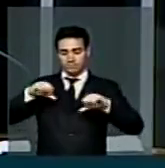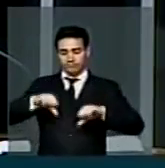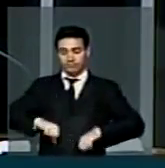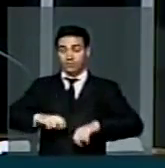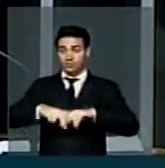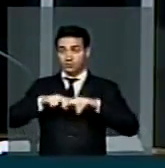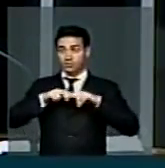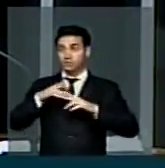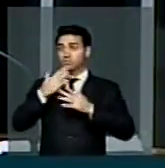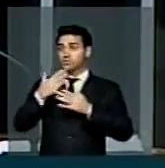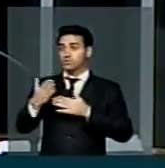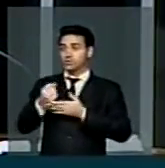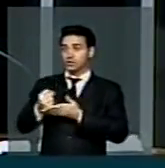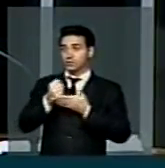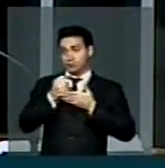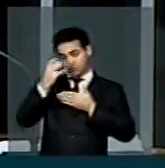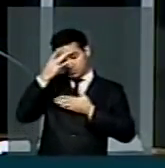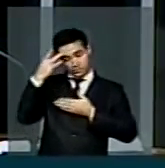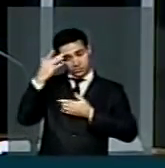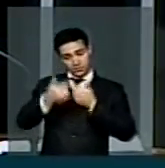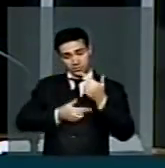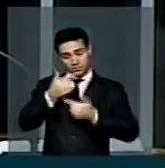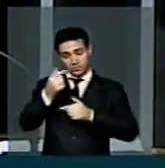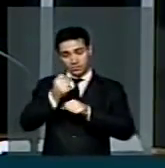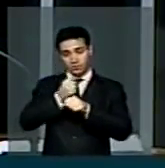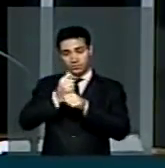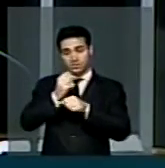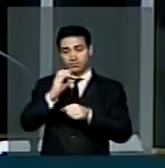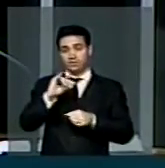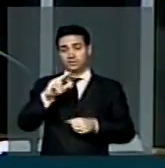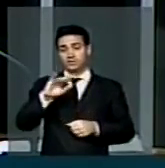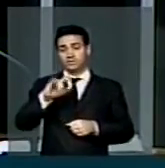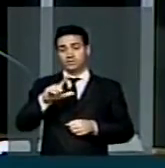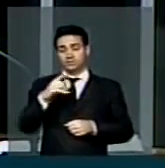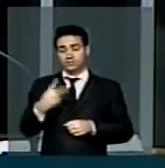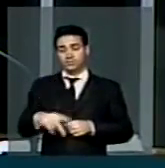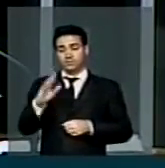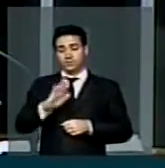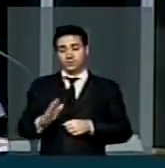aqui apoiando e pedindo apoio aos trabalhadores da construção civil do nosso país. Muito obrigado.